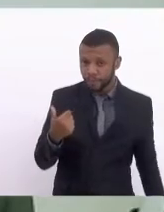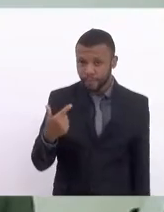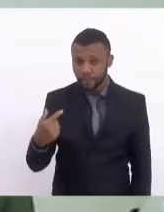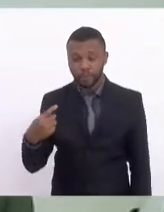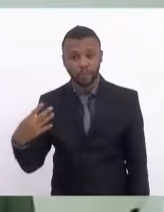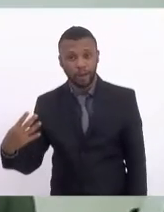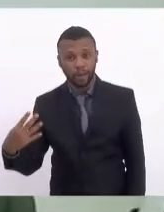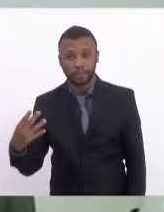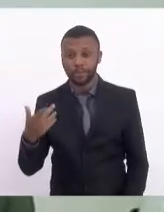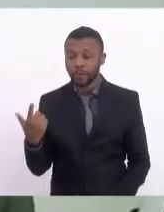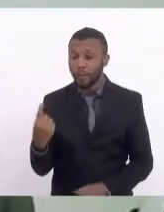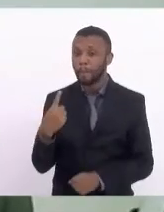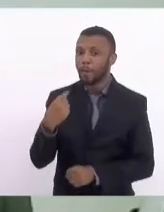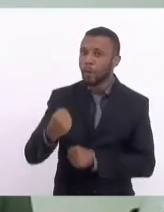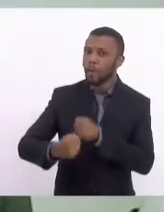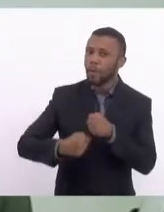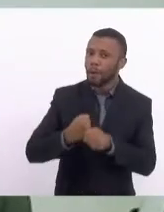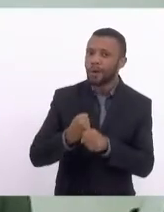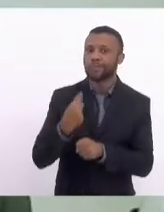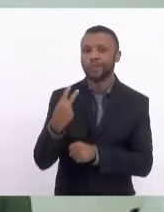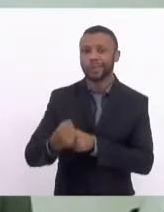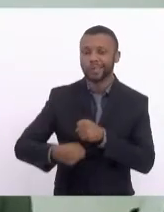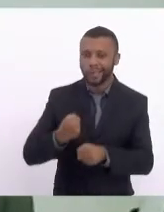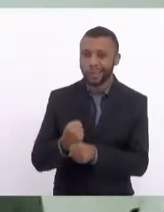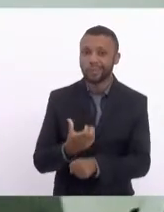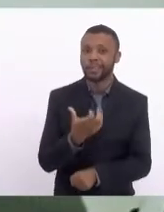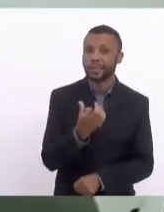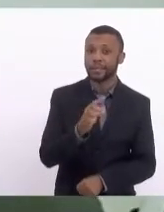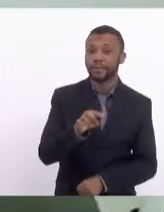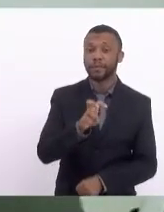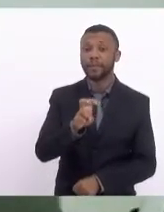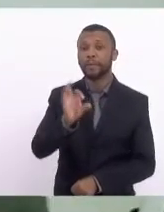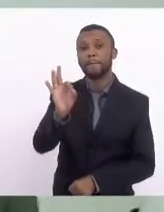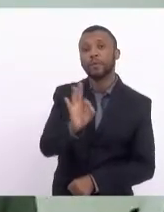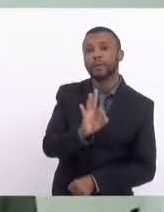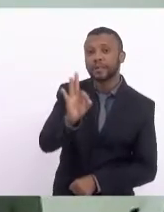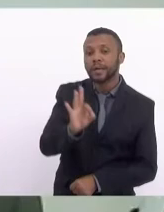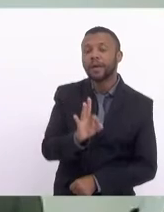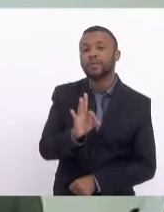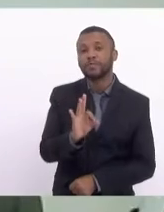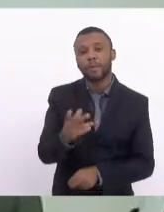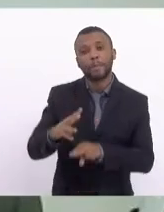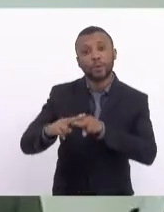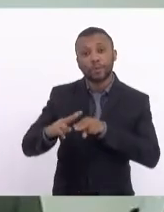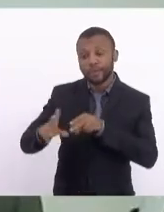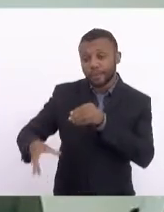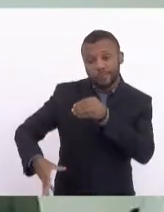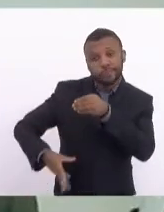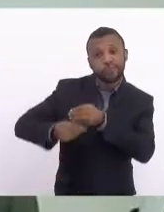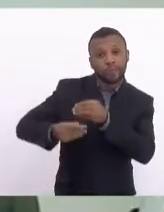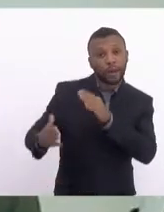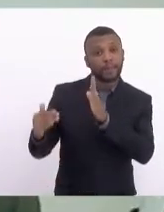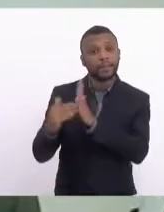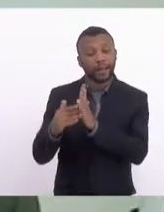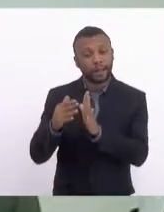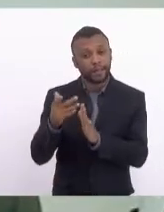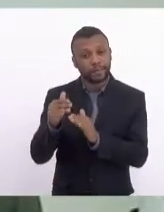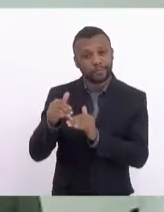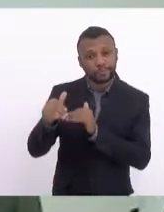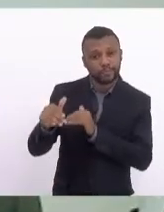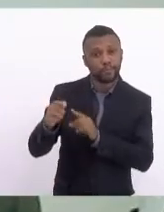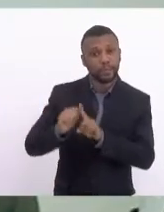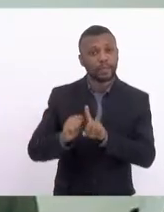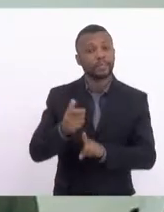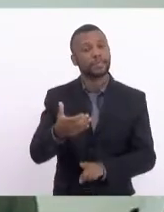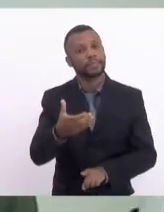6,5% a cada ano. Com isso, está feita a reposição salarial até dezembro de 21.